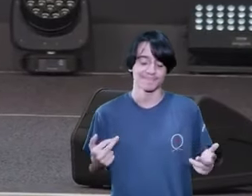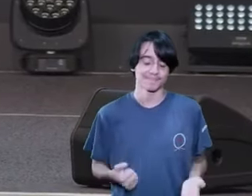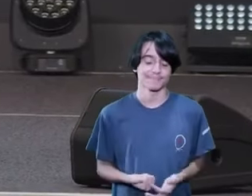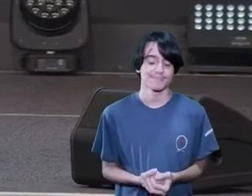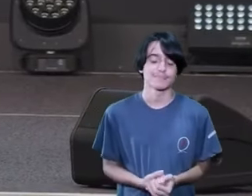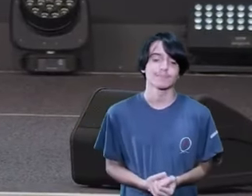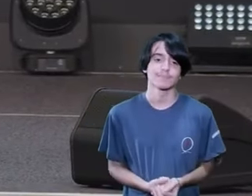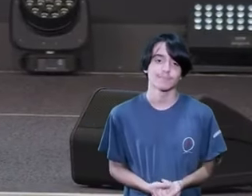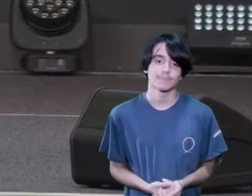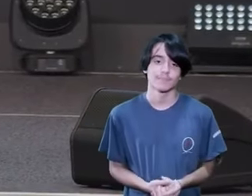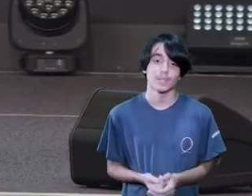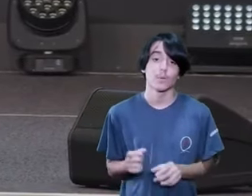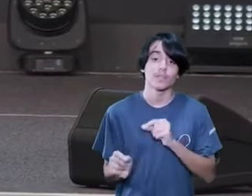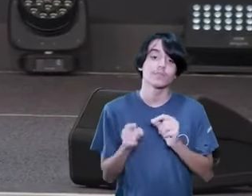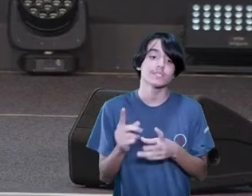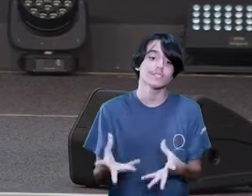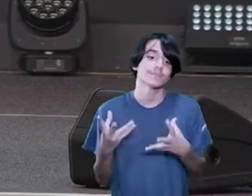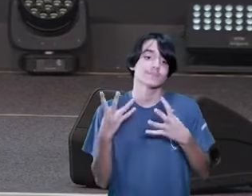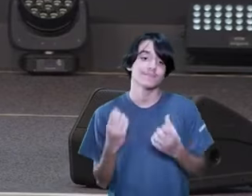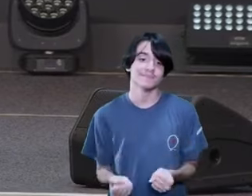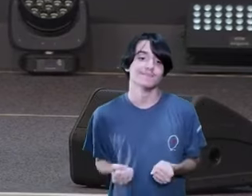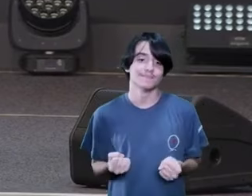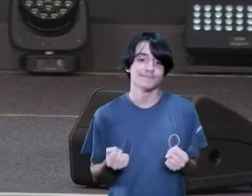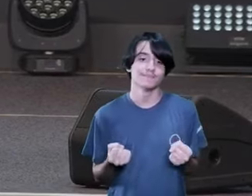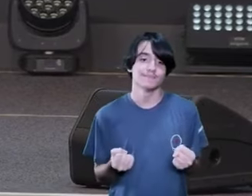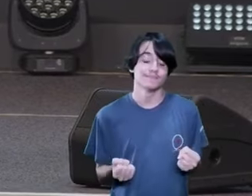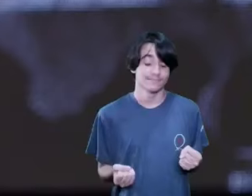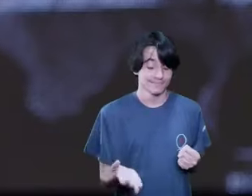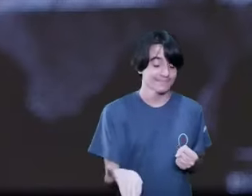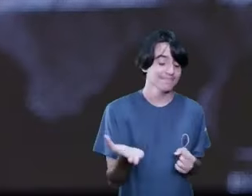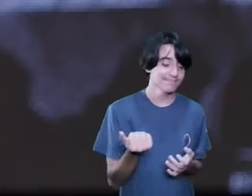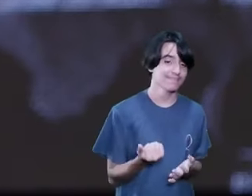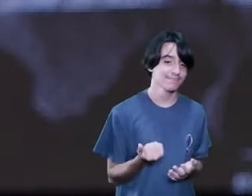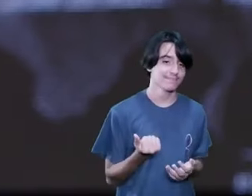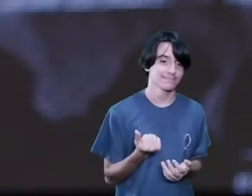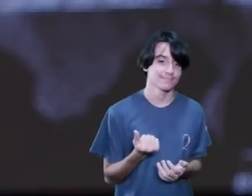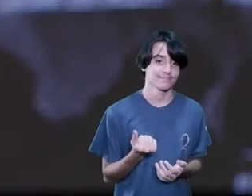E a proposta? Vem. Eu vou te usar.